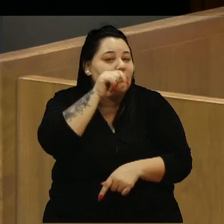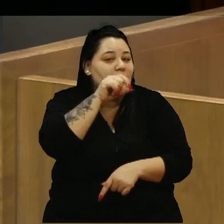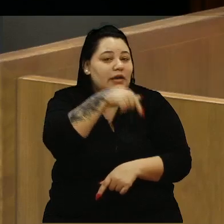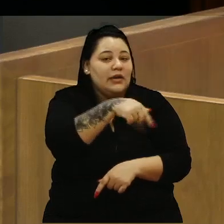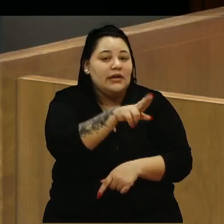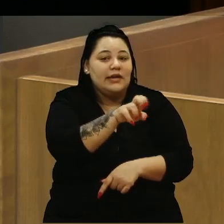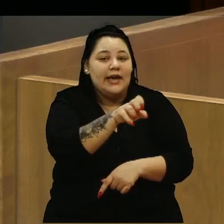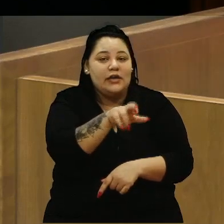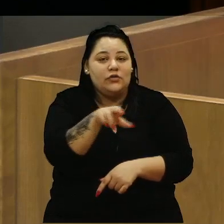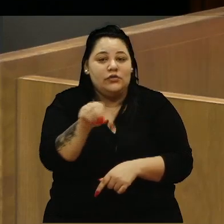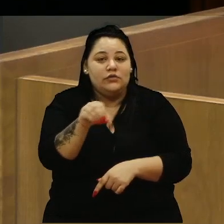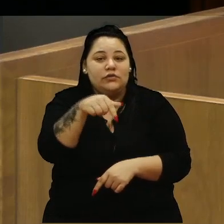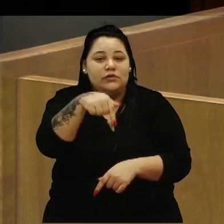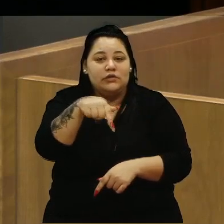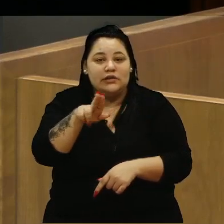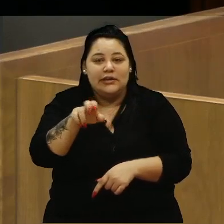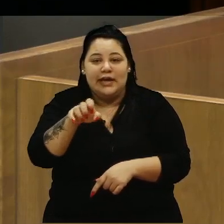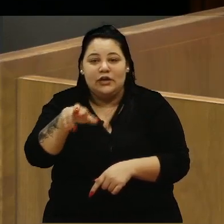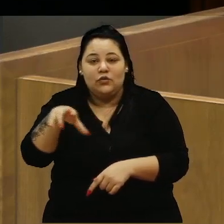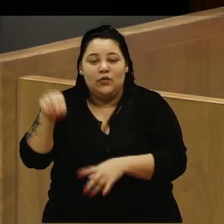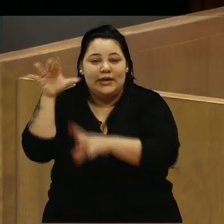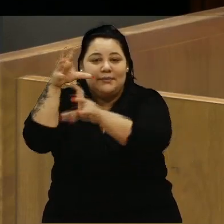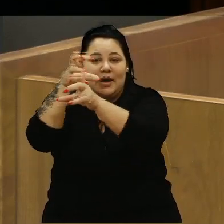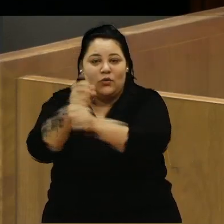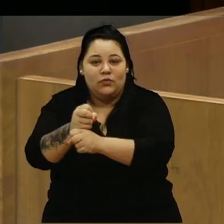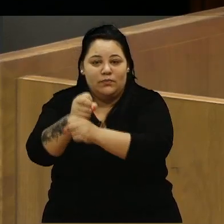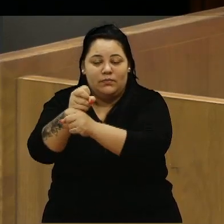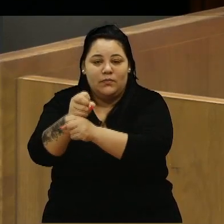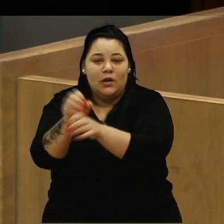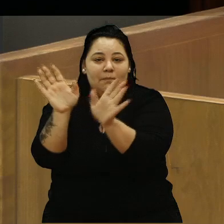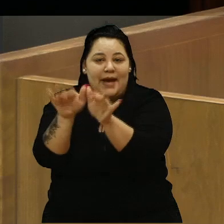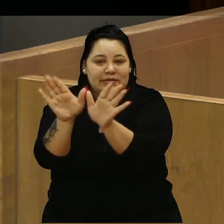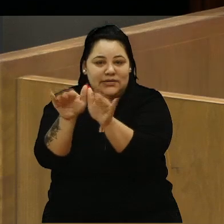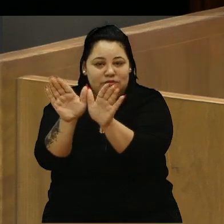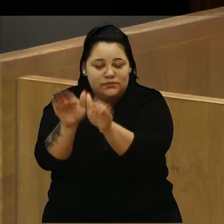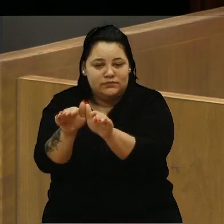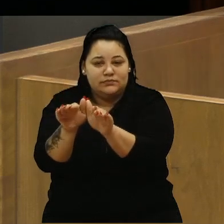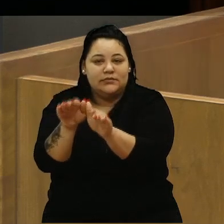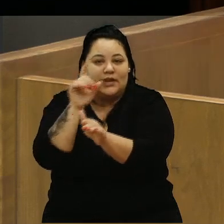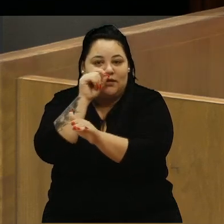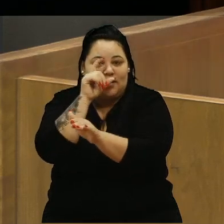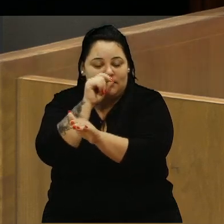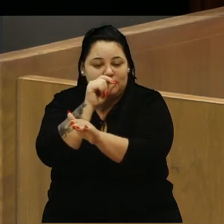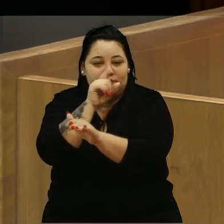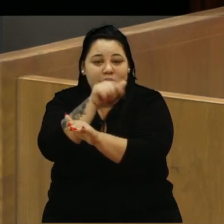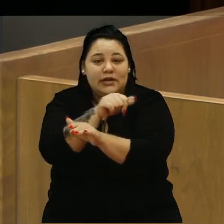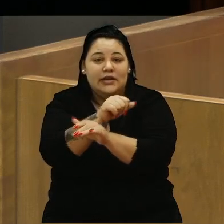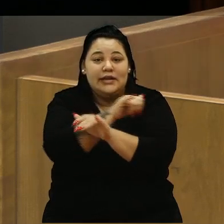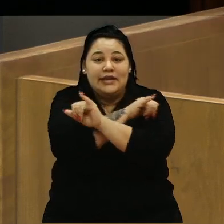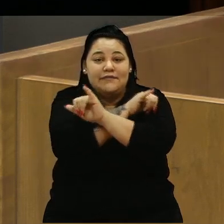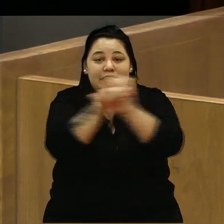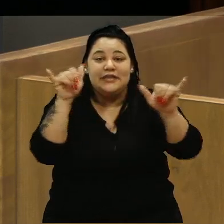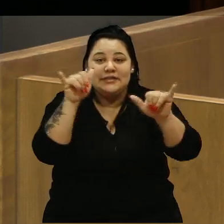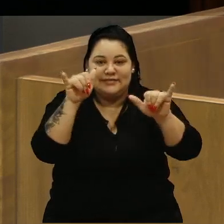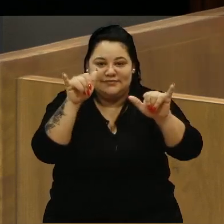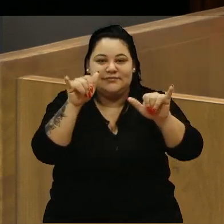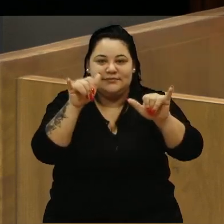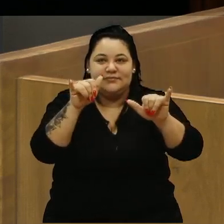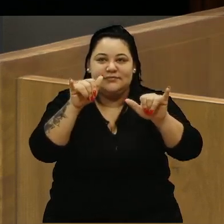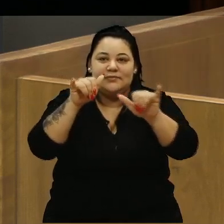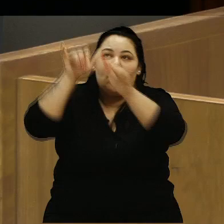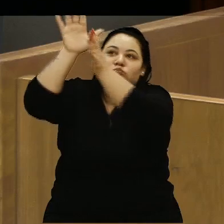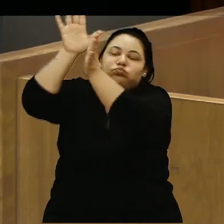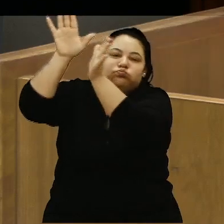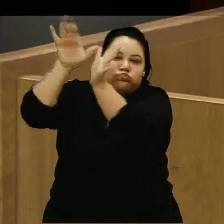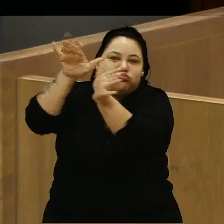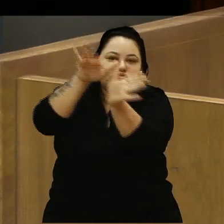quem avisa no campo que existe alguma coisa acontecendo. Então, por isso que